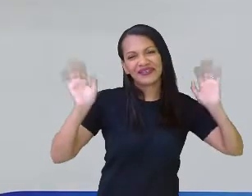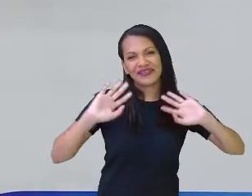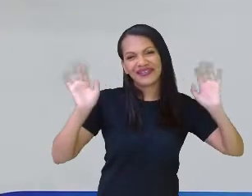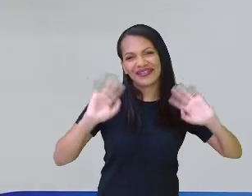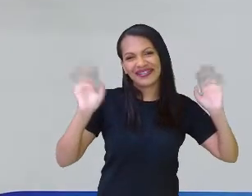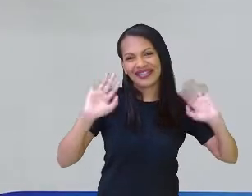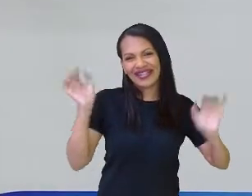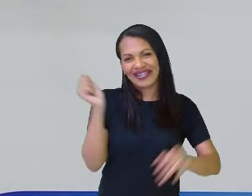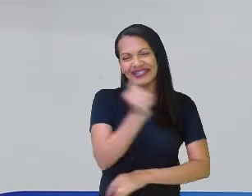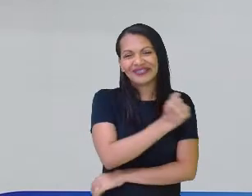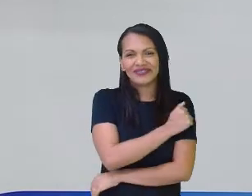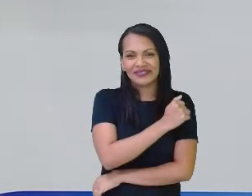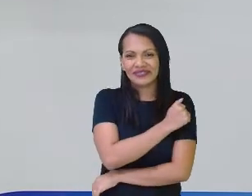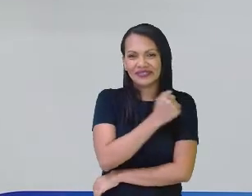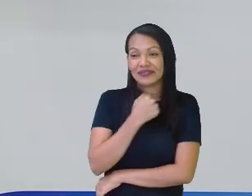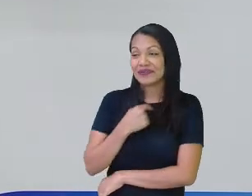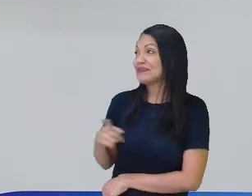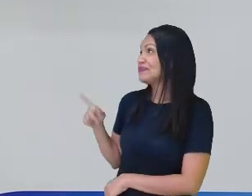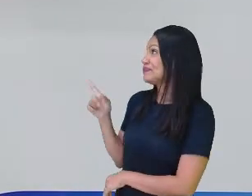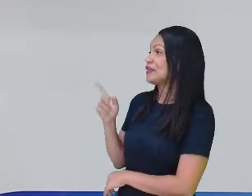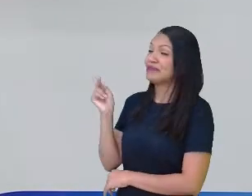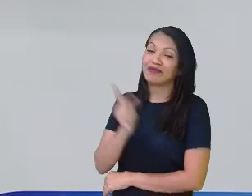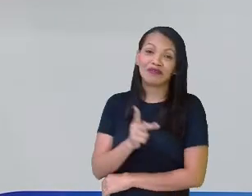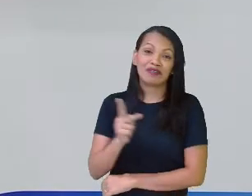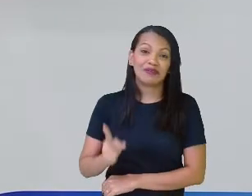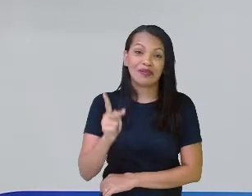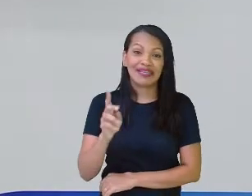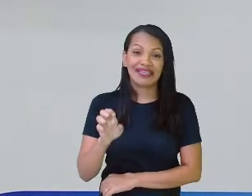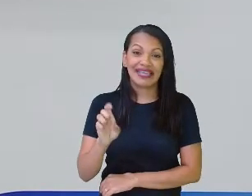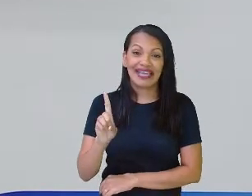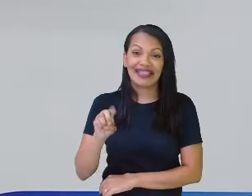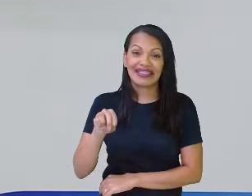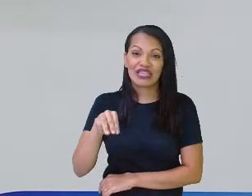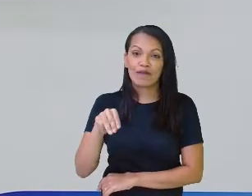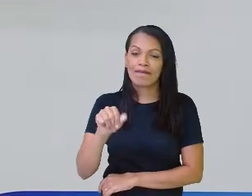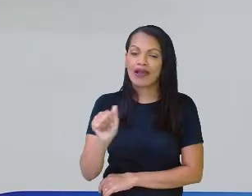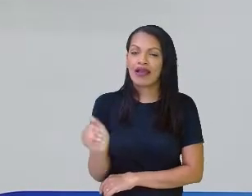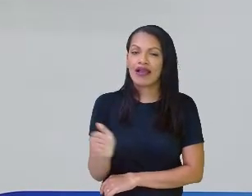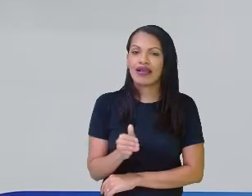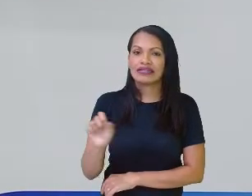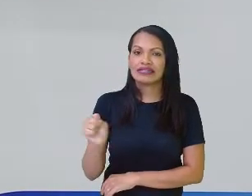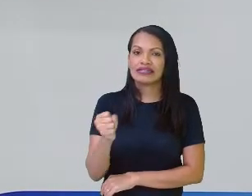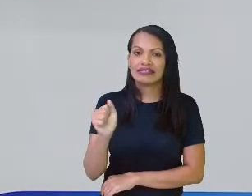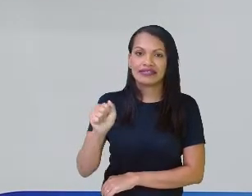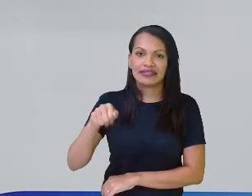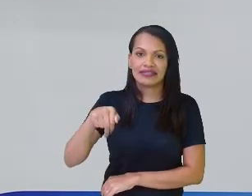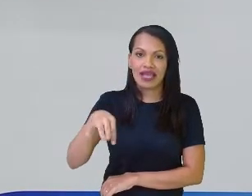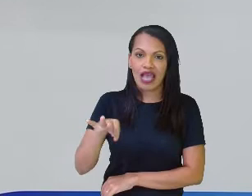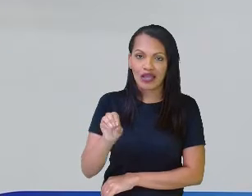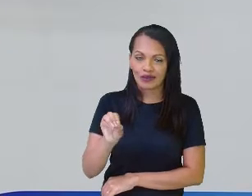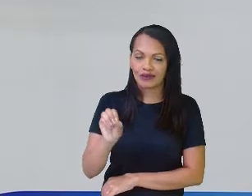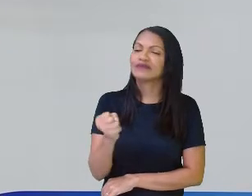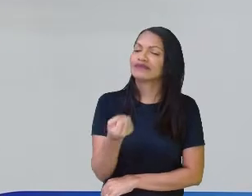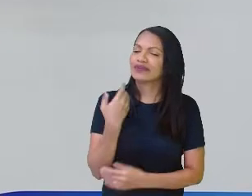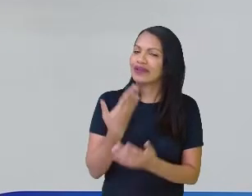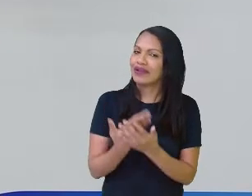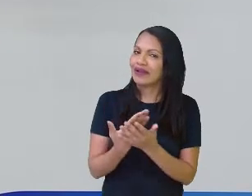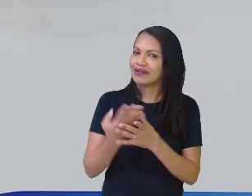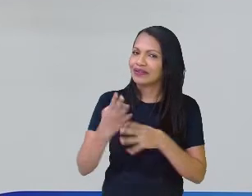Olá, pessoal! Eu sou a professora Kedma Santos e estou aqui para mais uma aula de